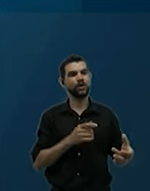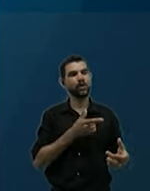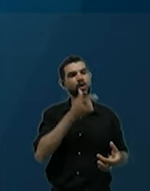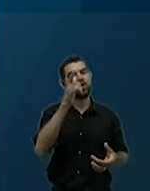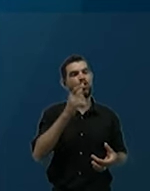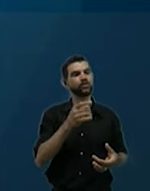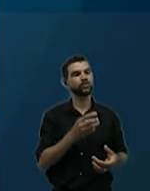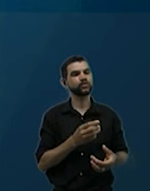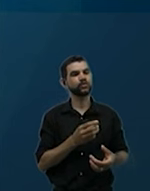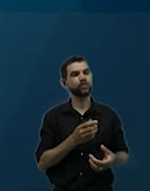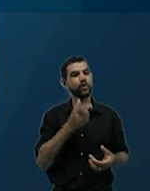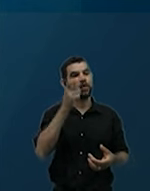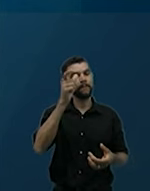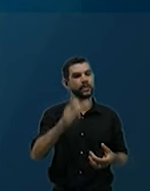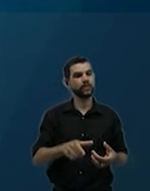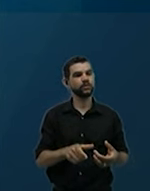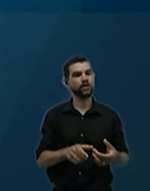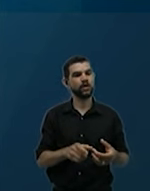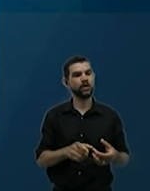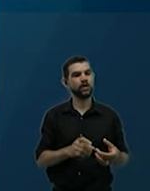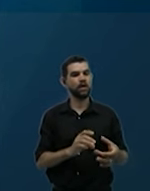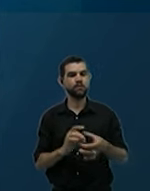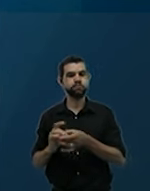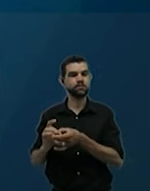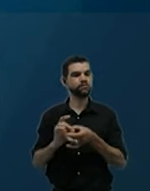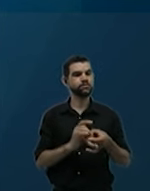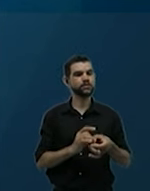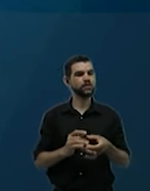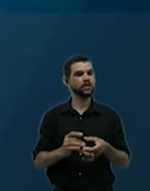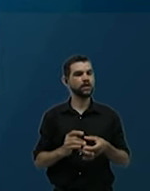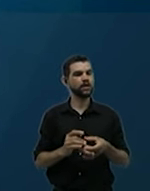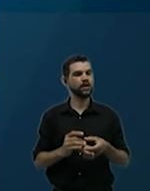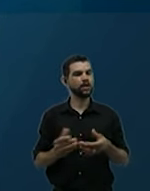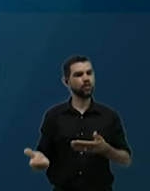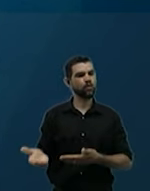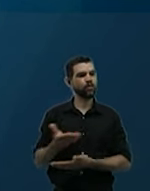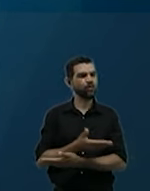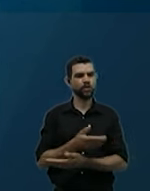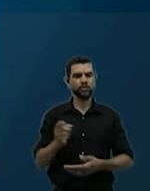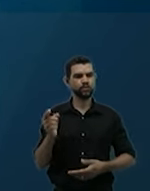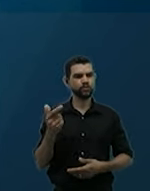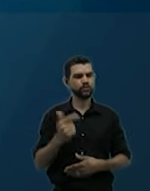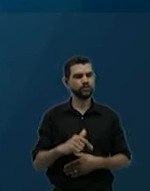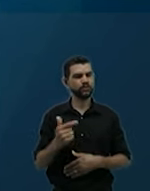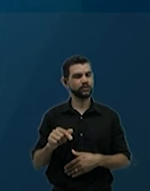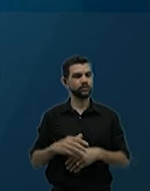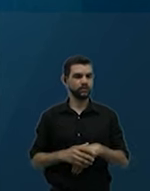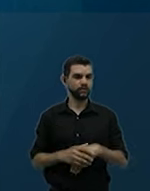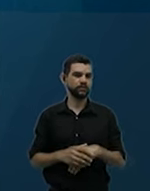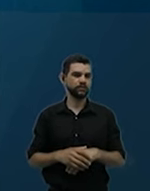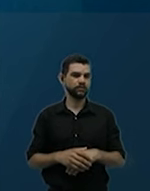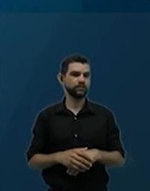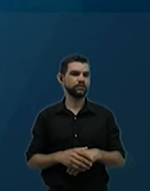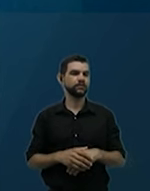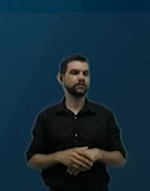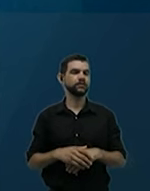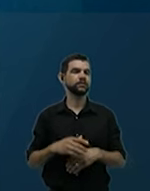e o terceiro arrematante, concretizando-se de forma direta